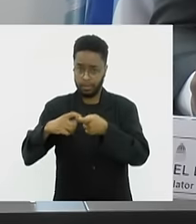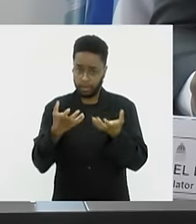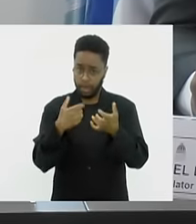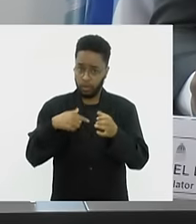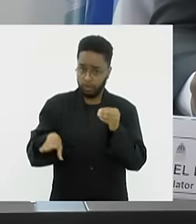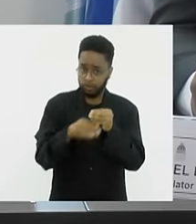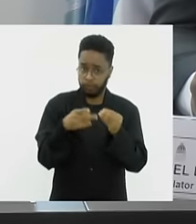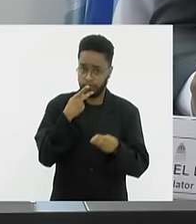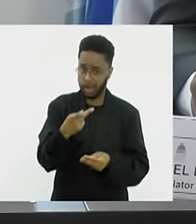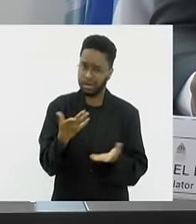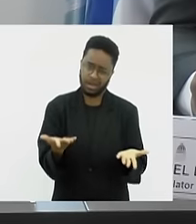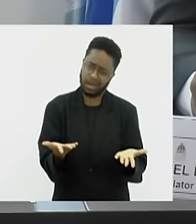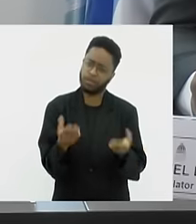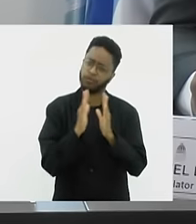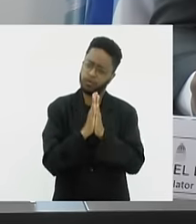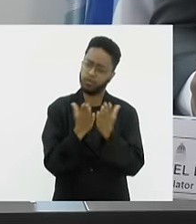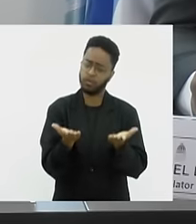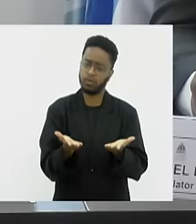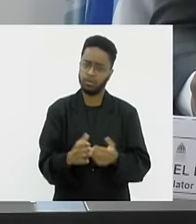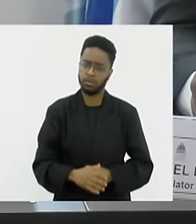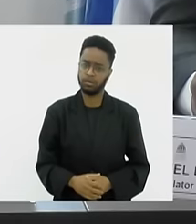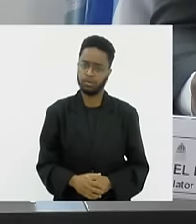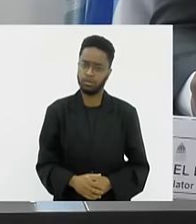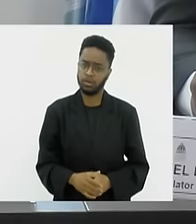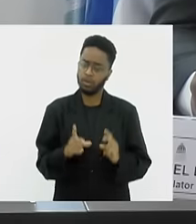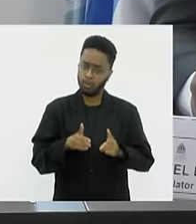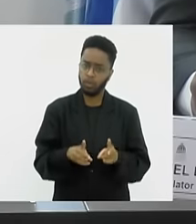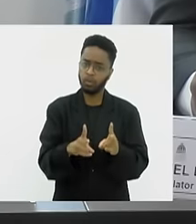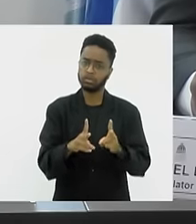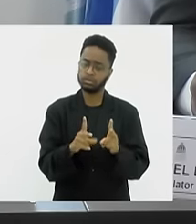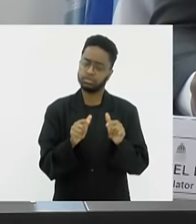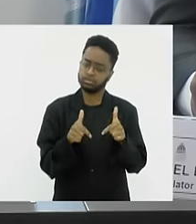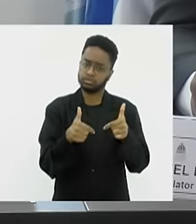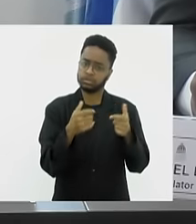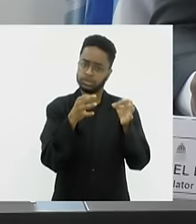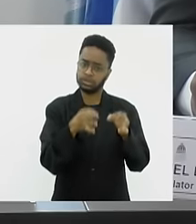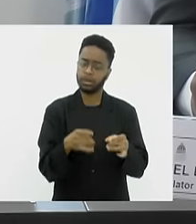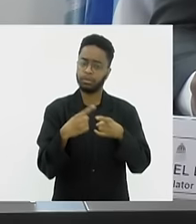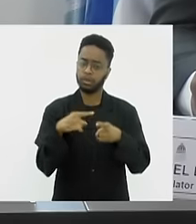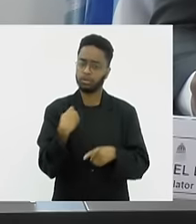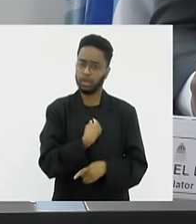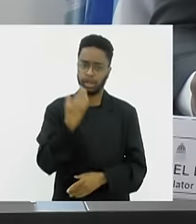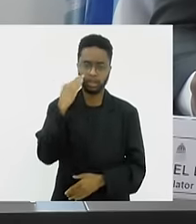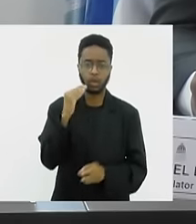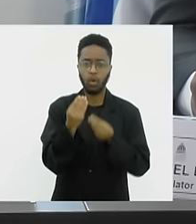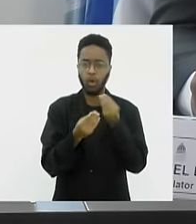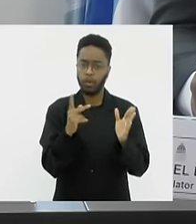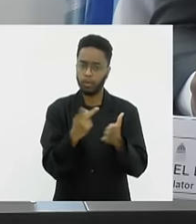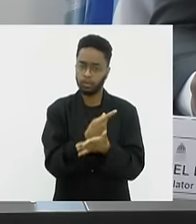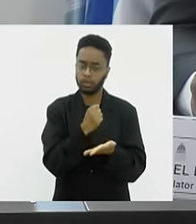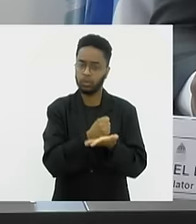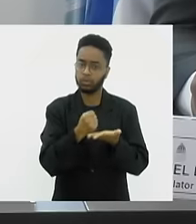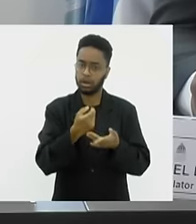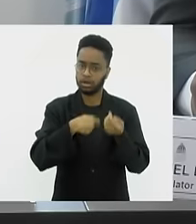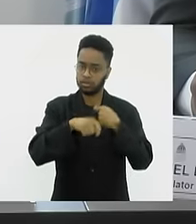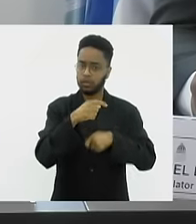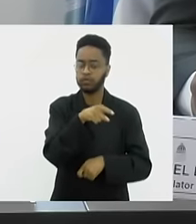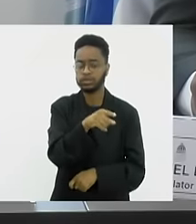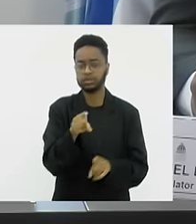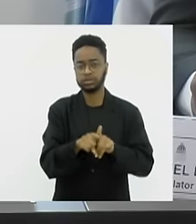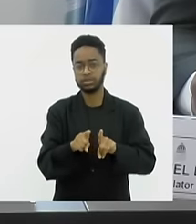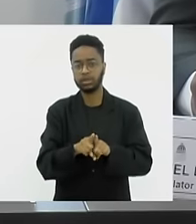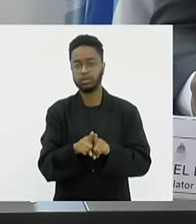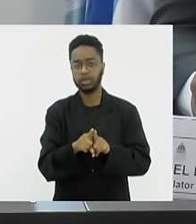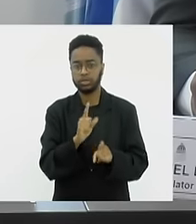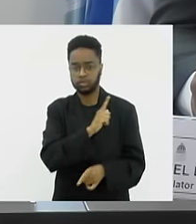coisa? Então não entre nessa seara, por favor, presidente. Vamos manter a urbanidade. Todos aqui compreendem como flui o contrato administrativo. O senhor